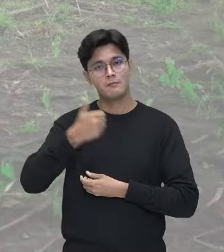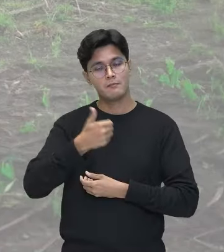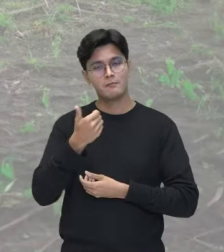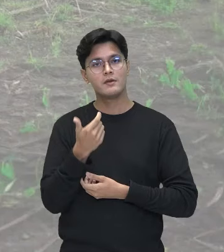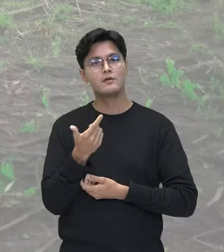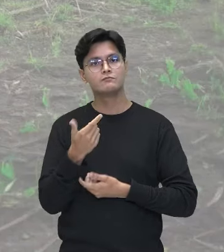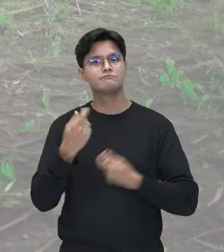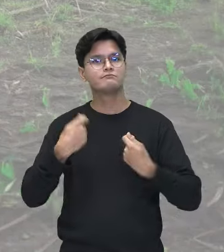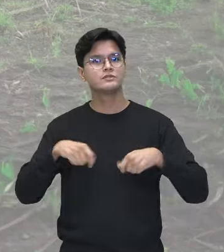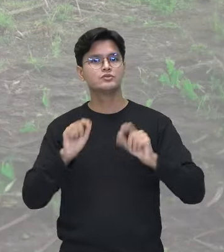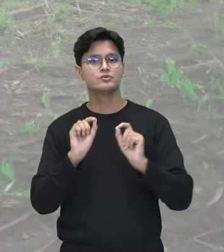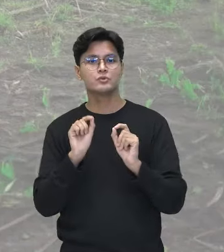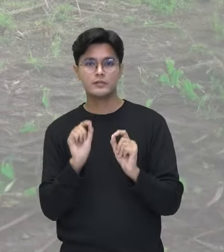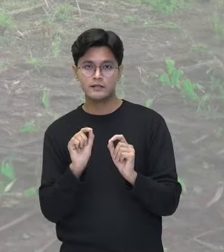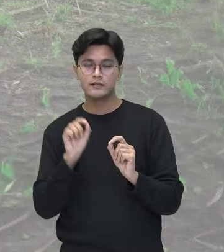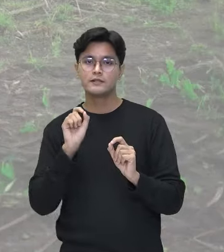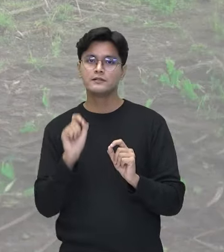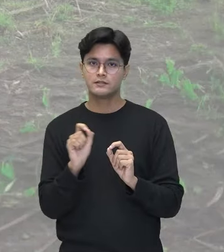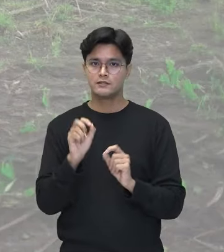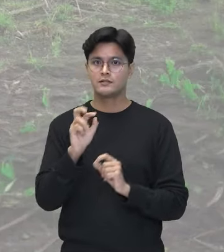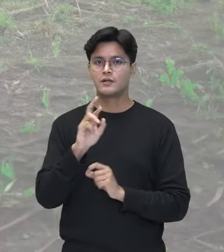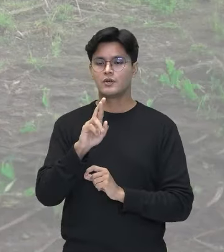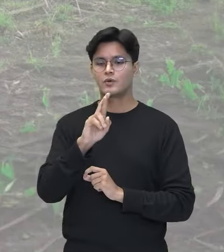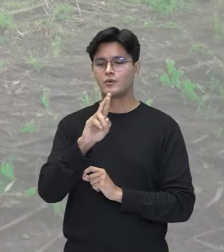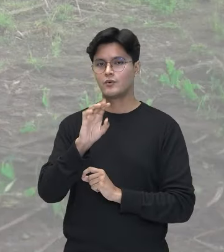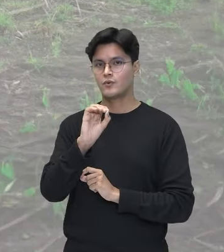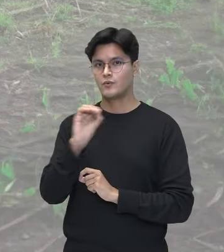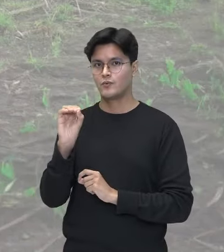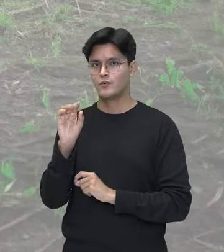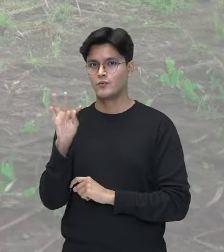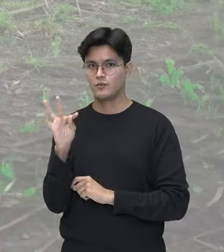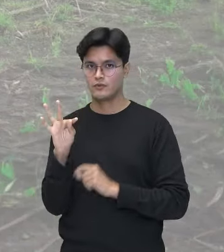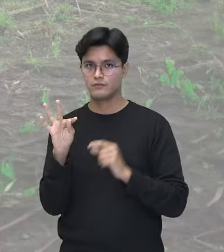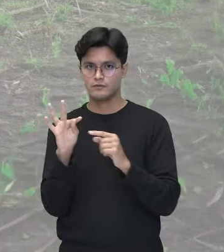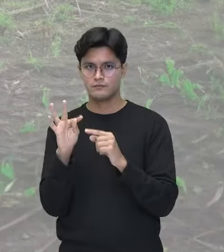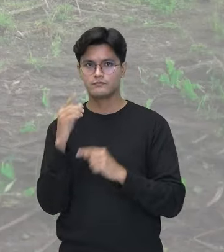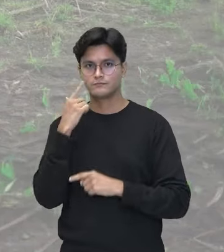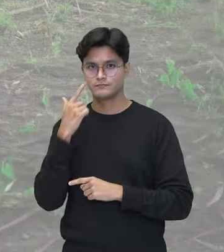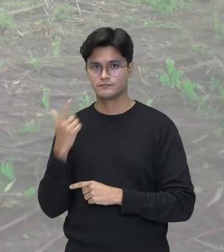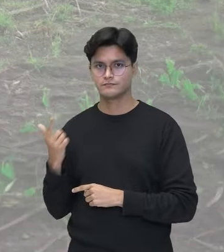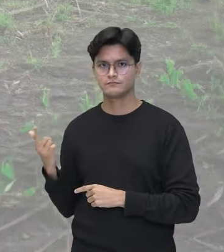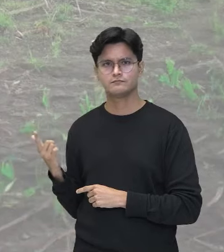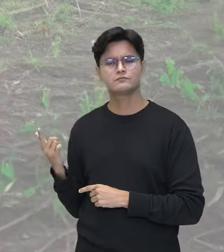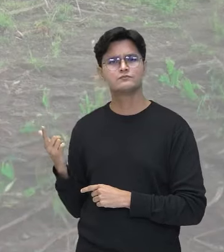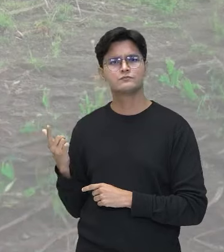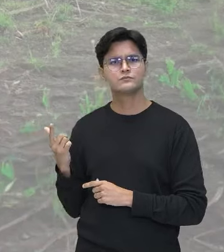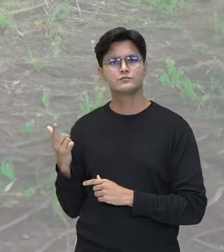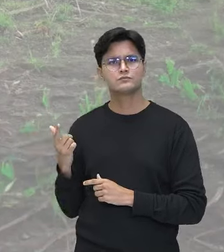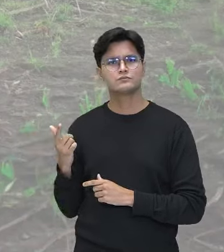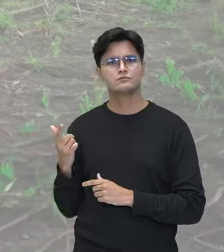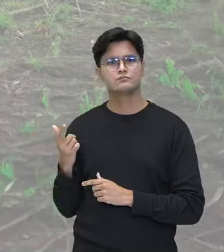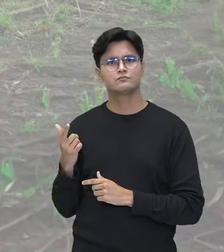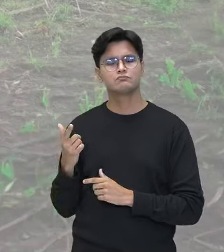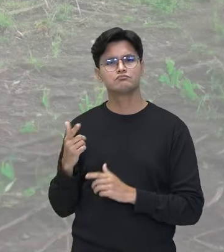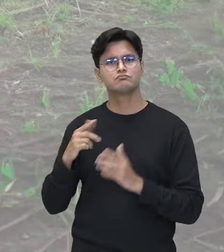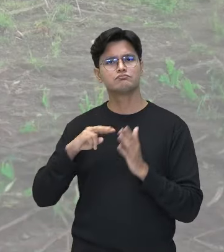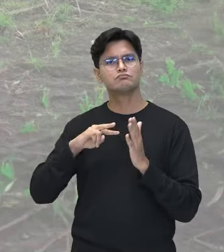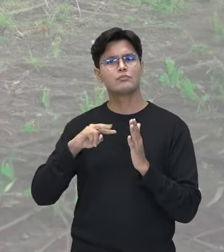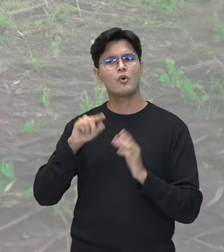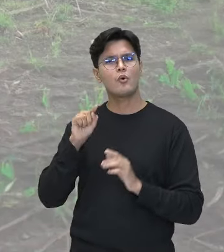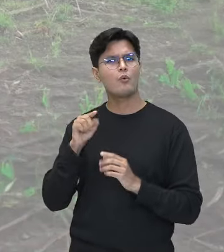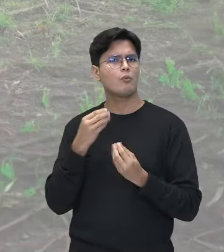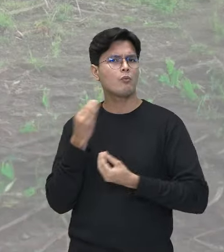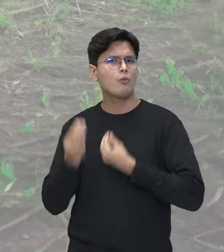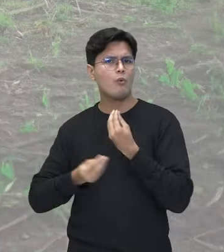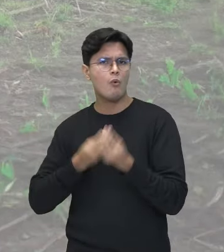lado, que é a palavra root. Root, root. O que essa palavra root tem a ver com essa linda árvore